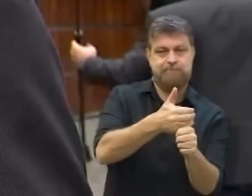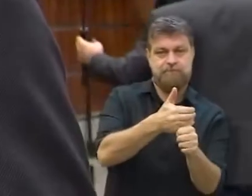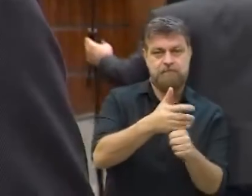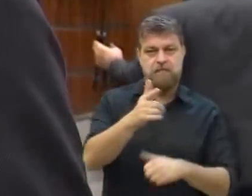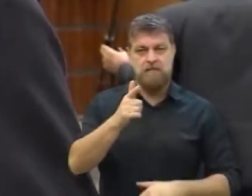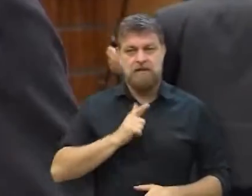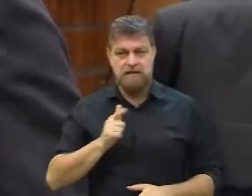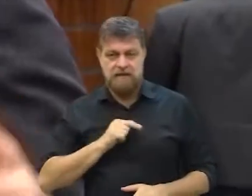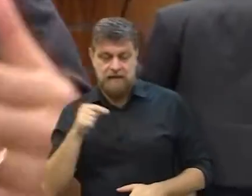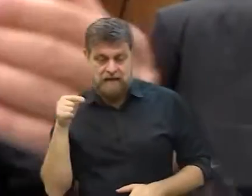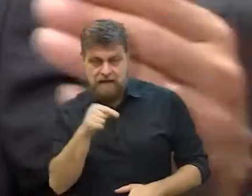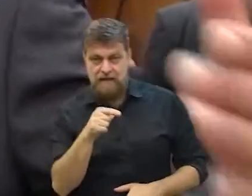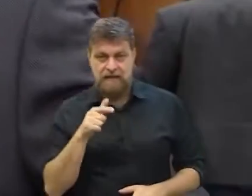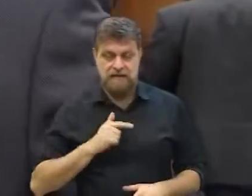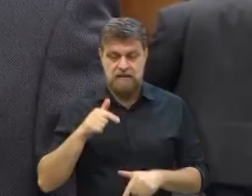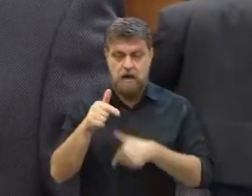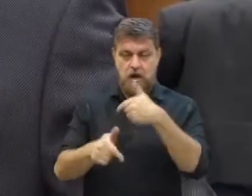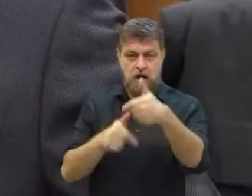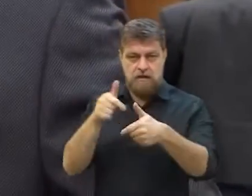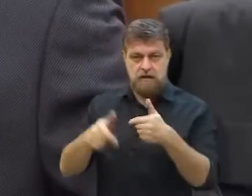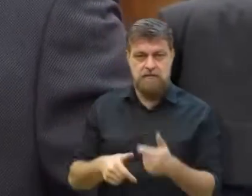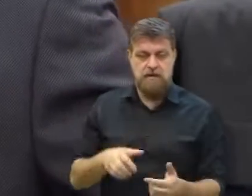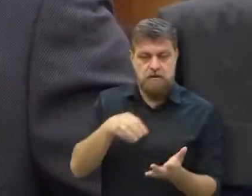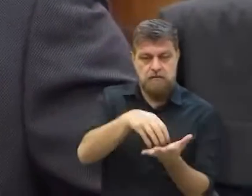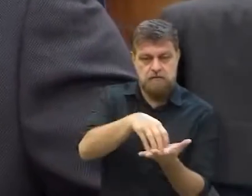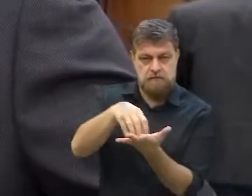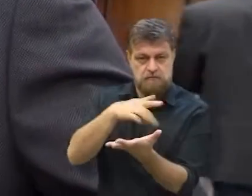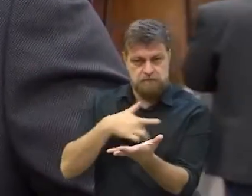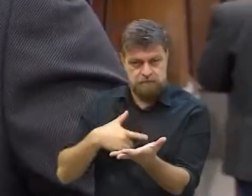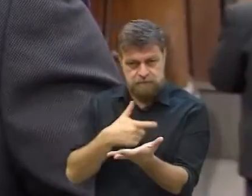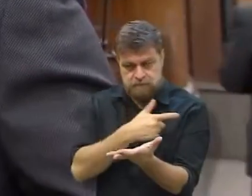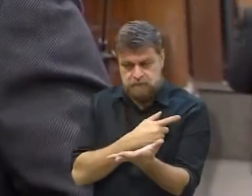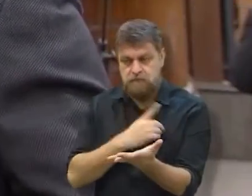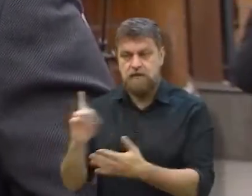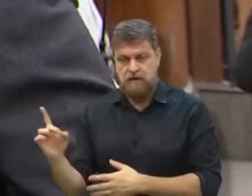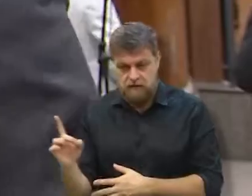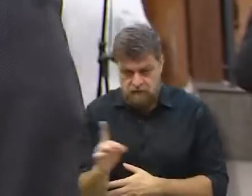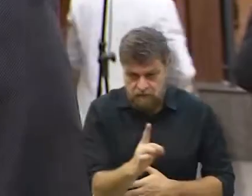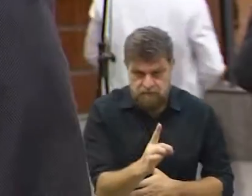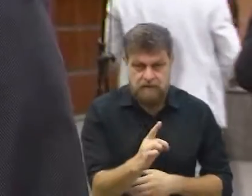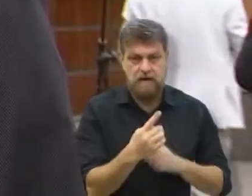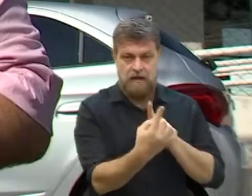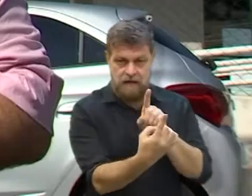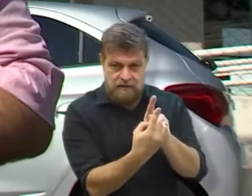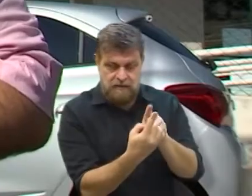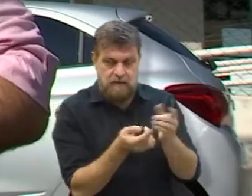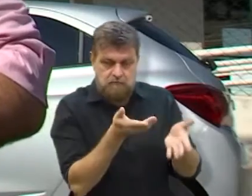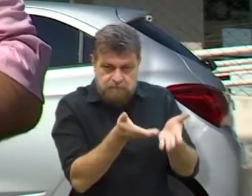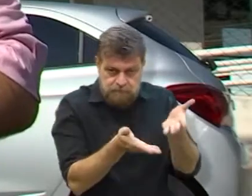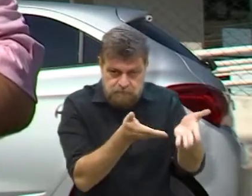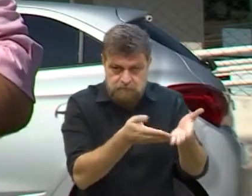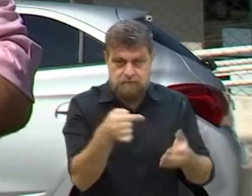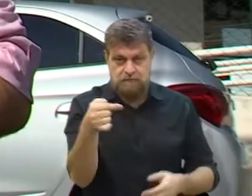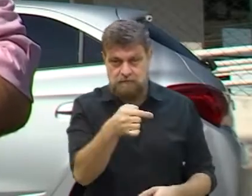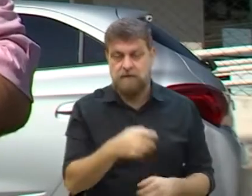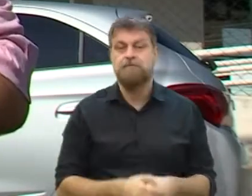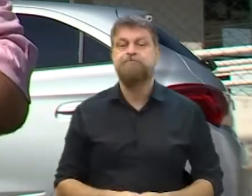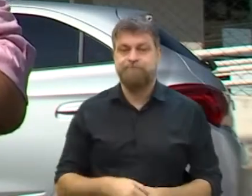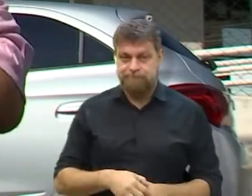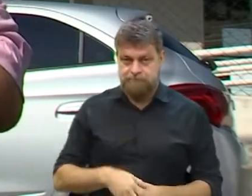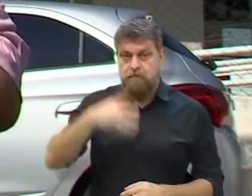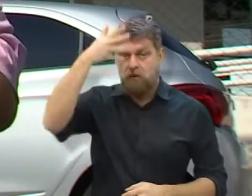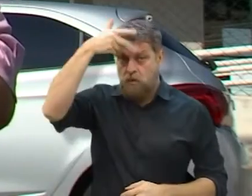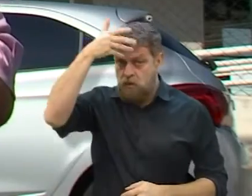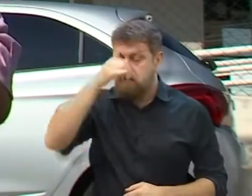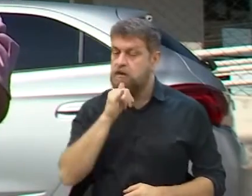cobrir. Ainda que seja para o que ele esteja prestando serviço em outra área, ele possa estar atendendo lá. Bom, de acordo com o vereador, a